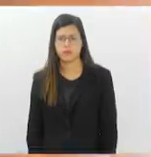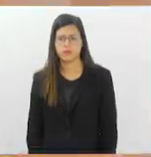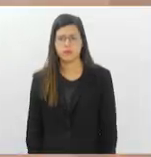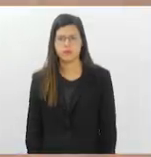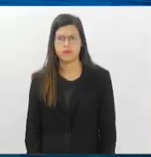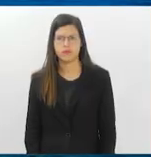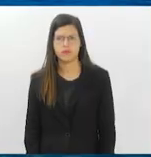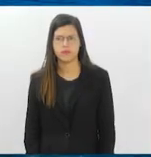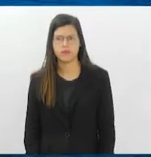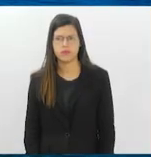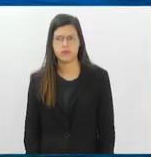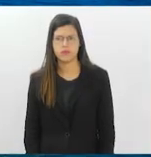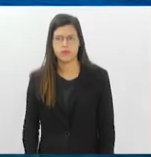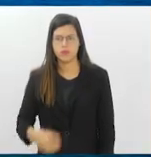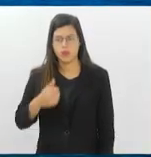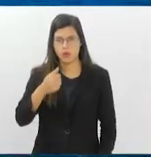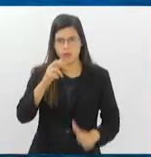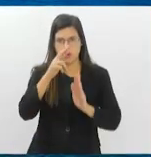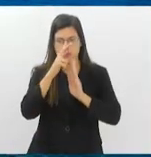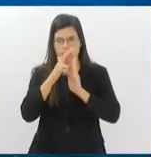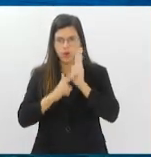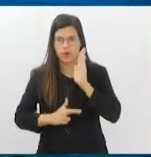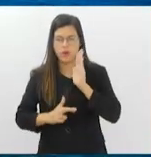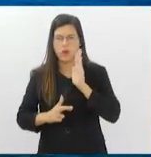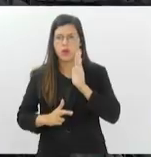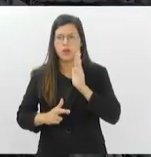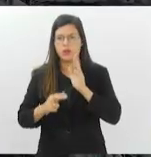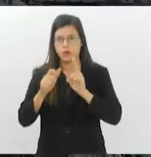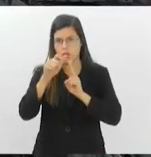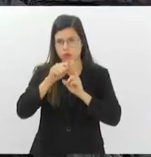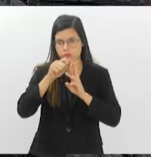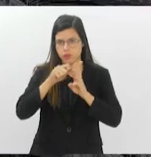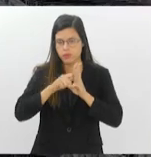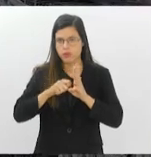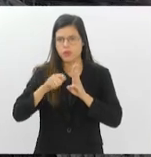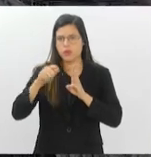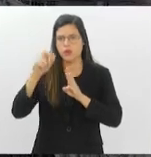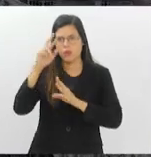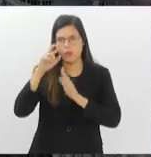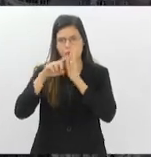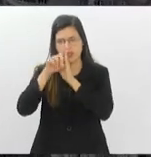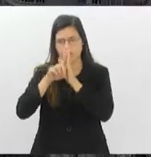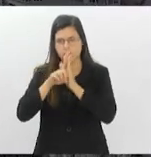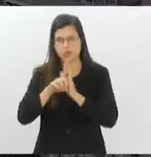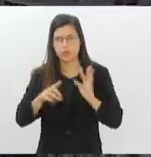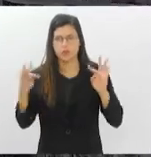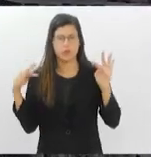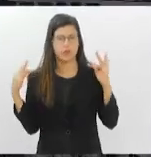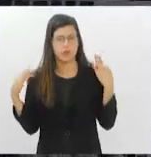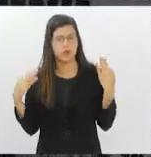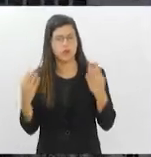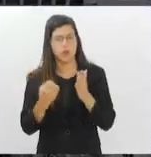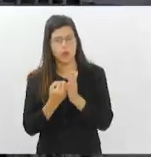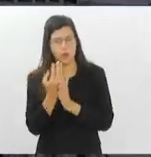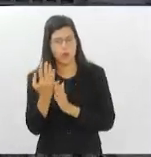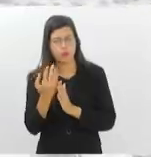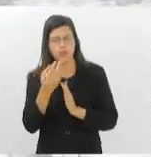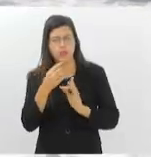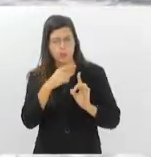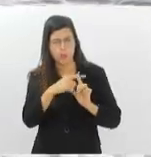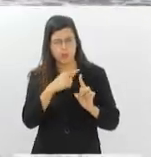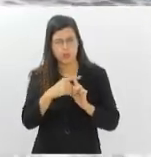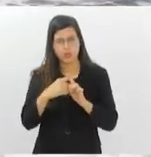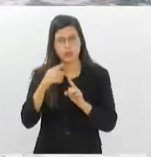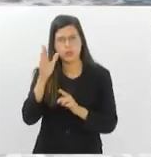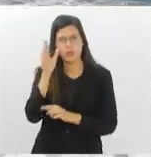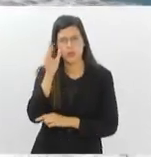hoje o primeiro relatório trimestral feito pelo Observatório do Turismo traz números bastante positivos e curiosidad sobre